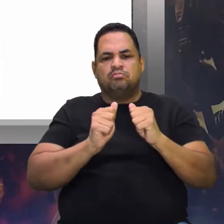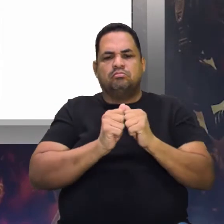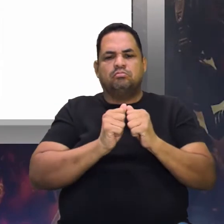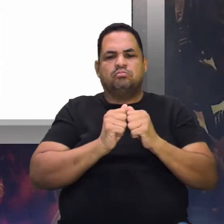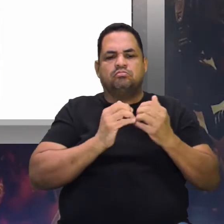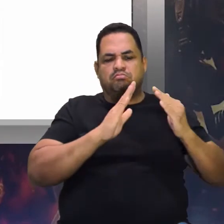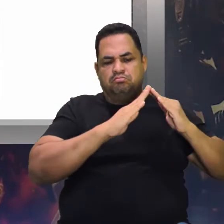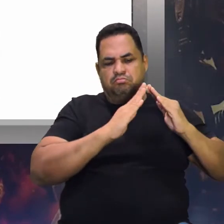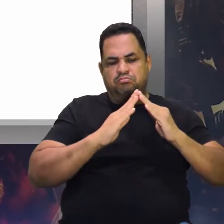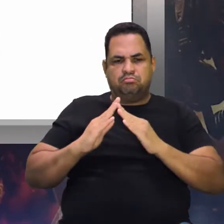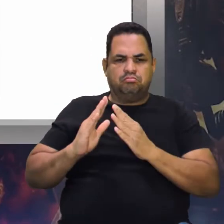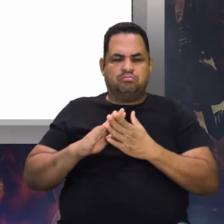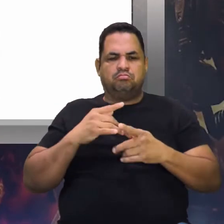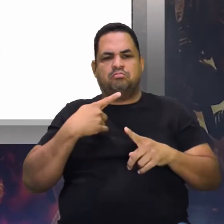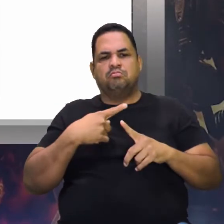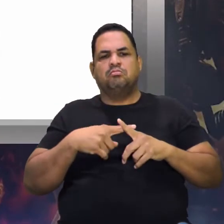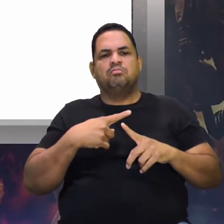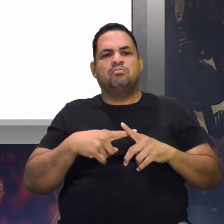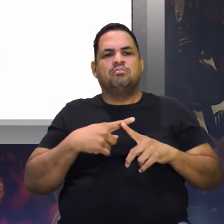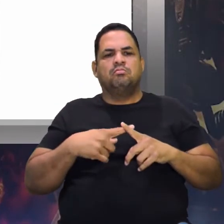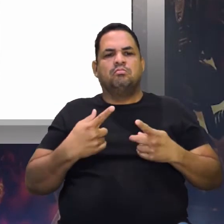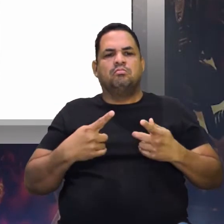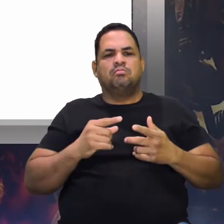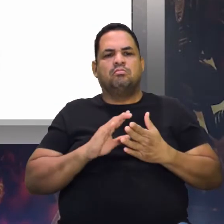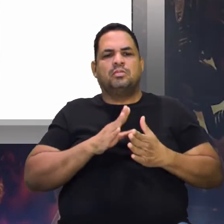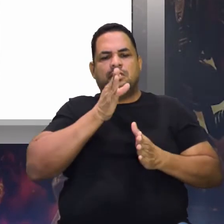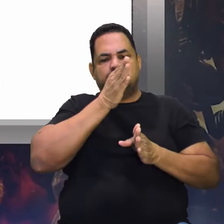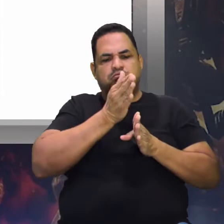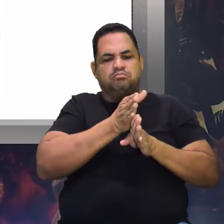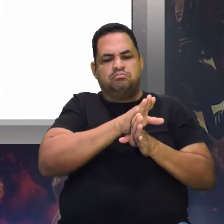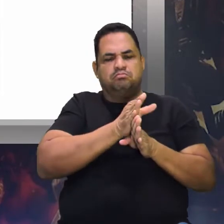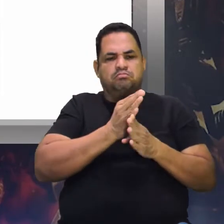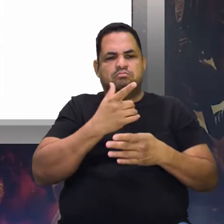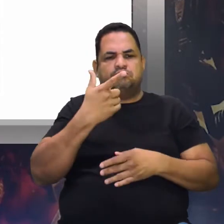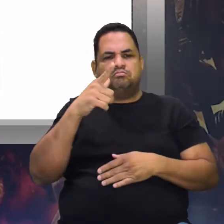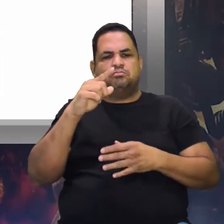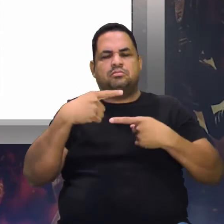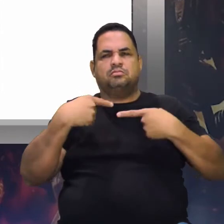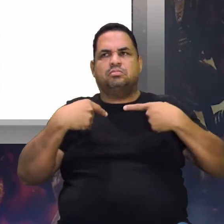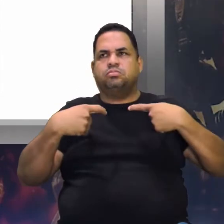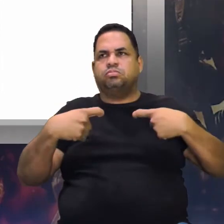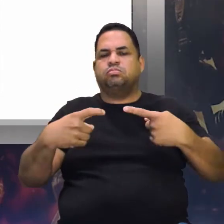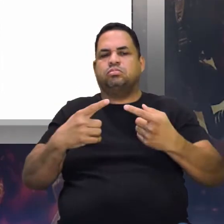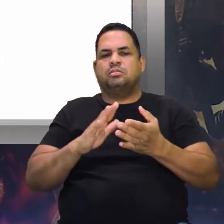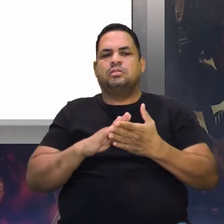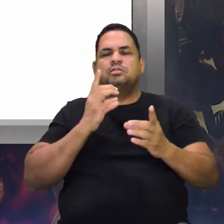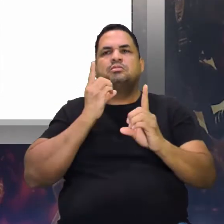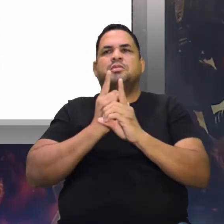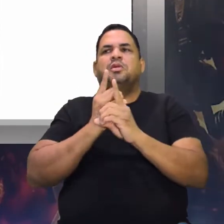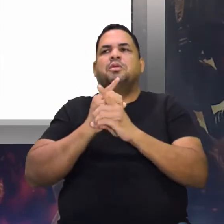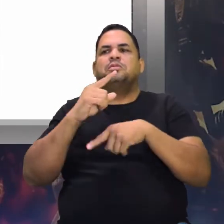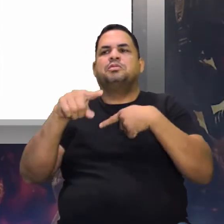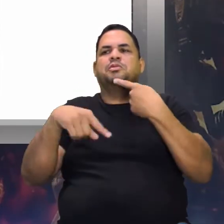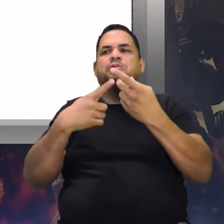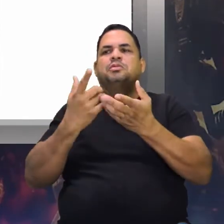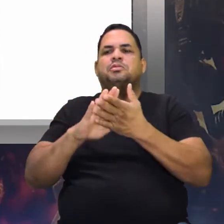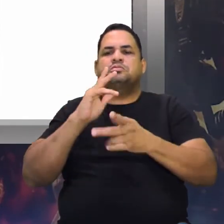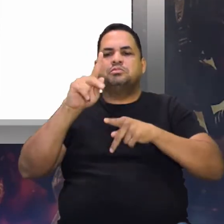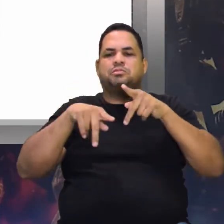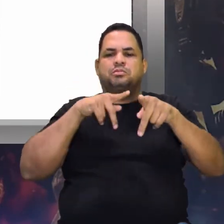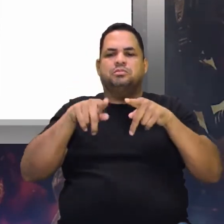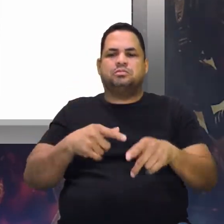vizinhos, por uma questão de fronteira, mas não se tem aquelas guerras que nós vamos observar em outras